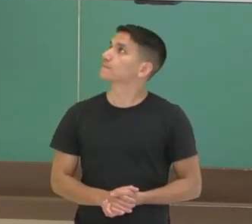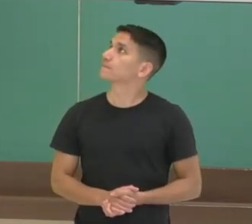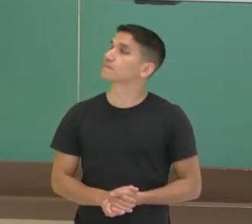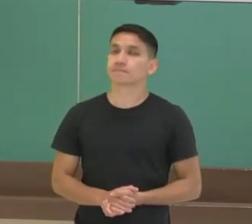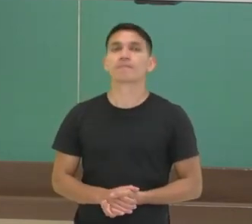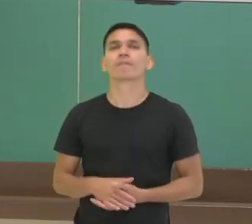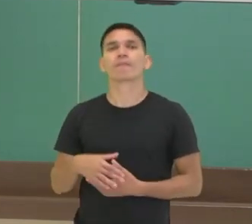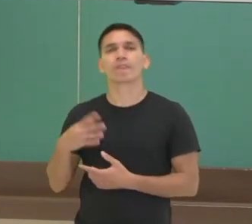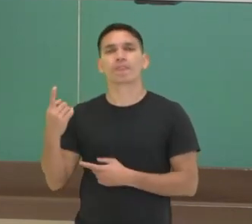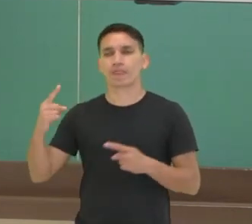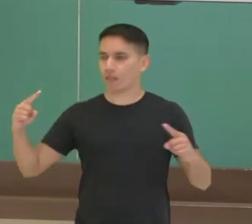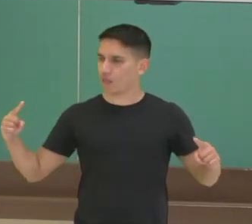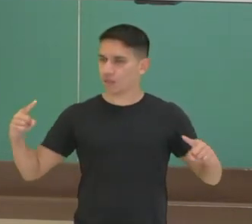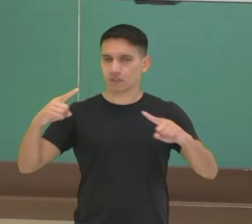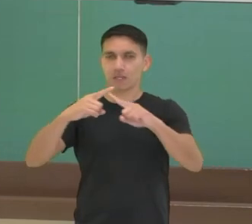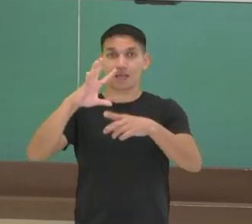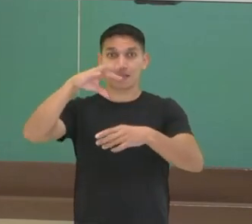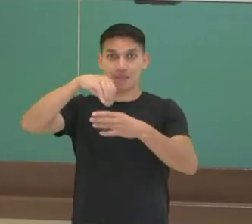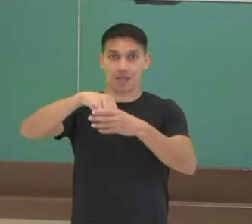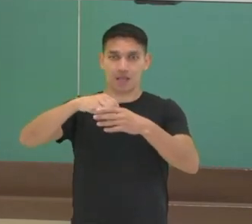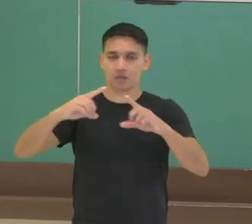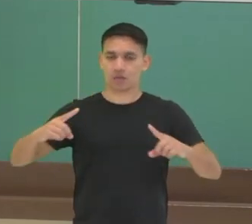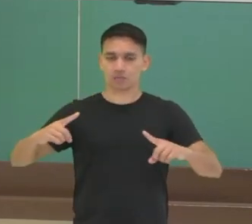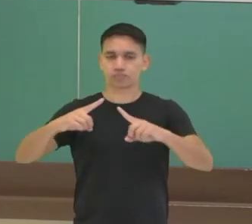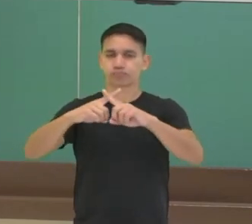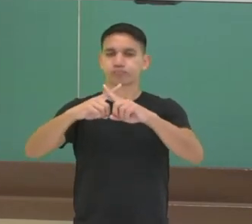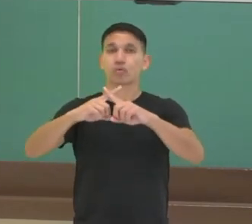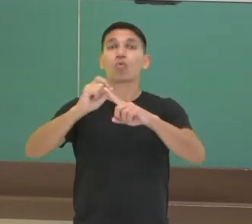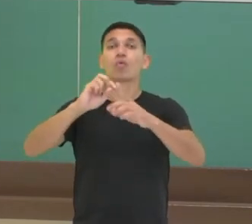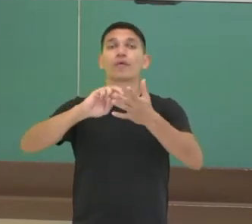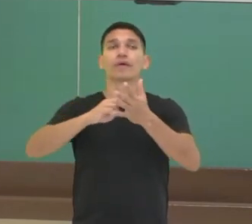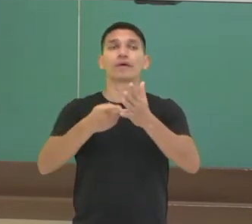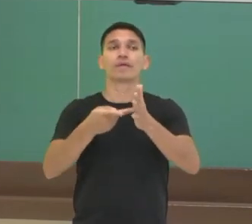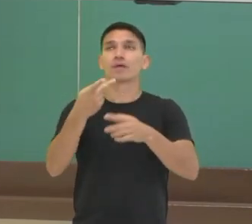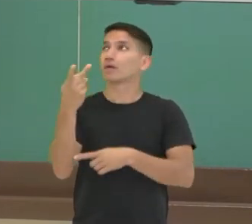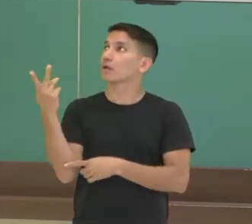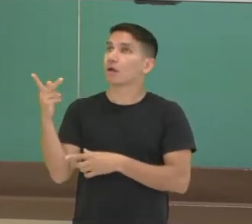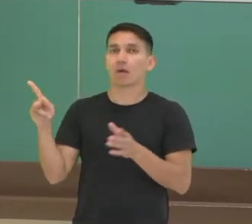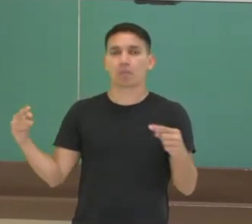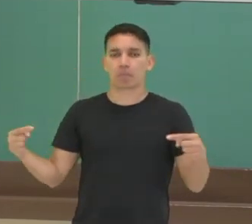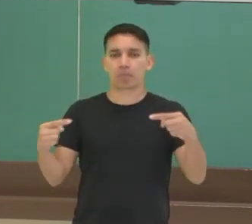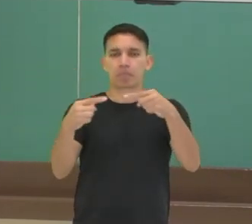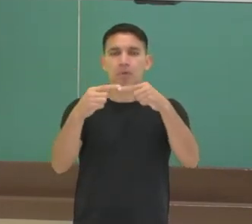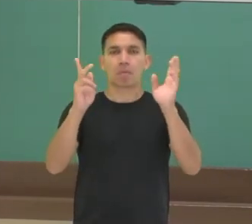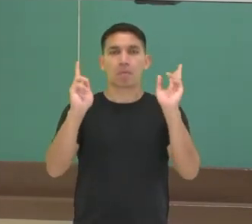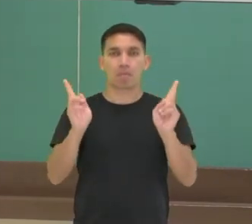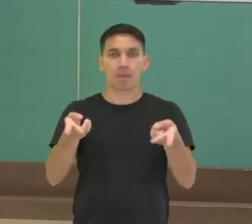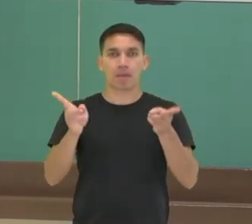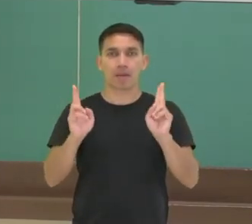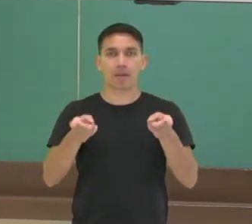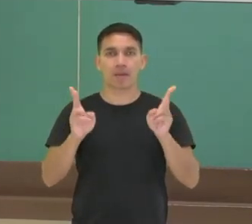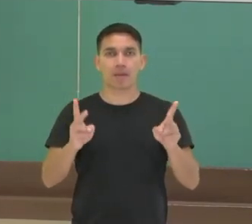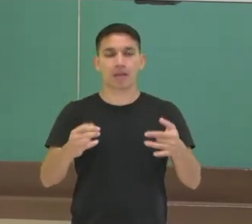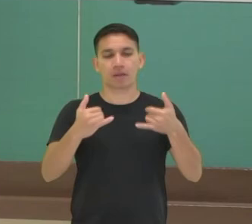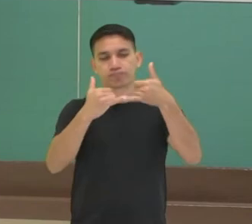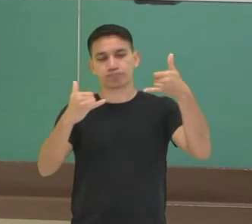as diagonais são congruentes, ou seja, as diagonais de um trapézio isósceles, elas são do mesmo